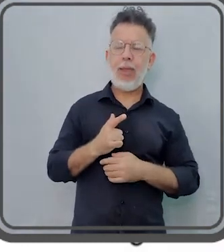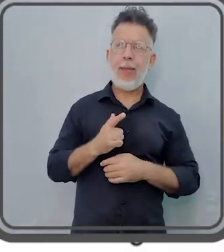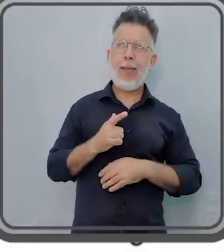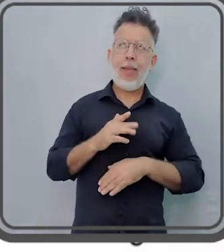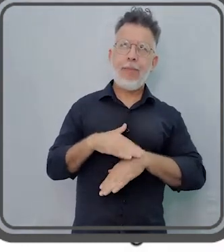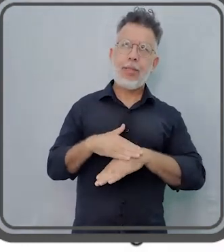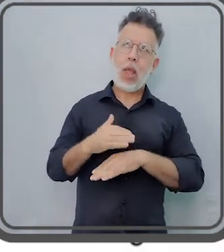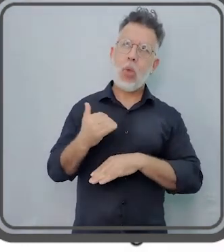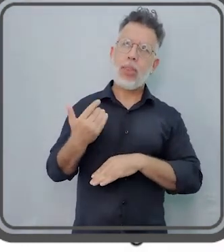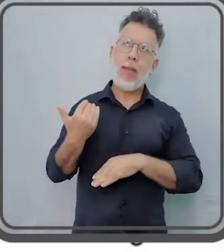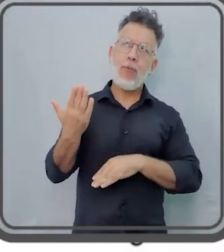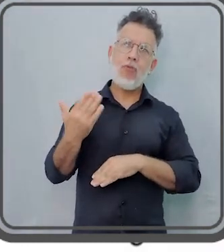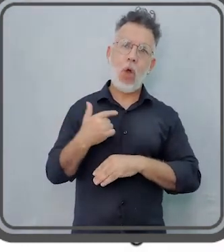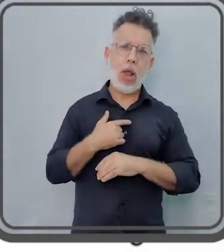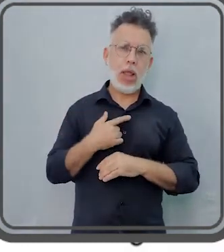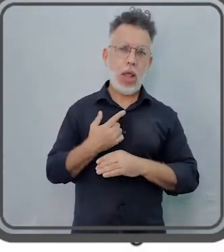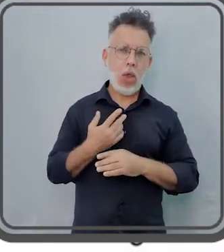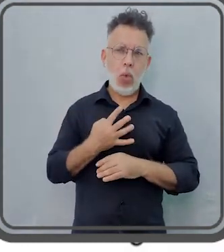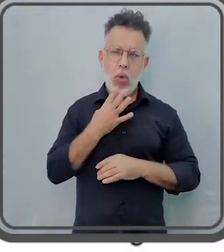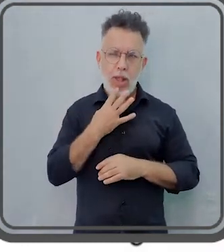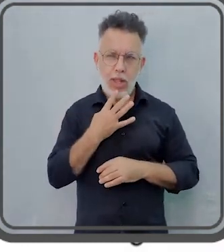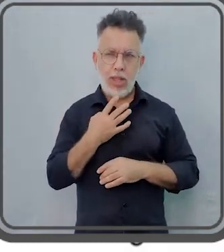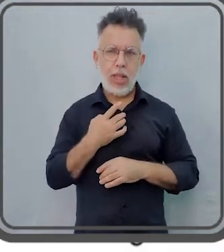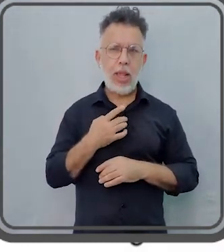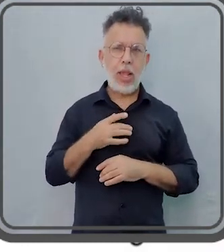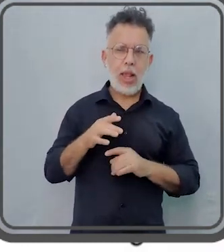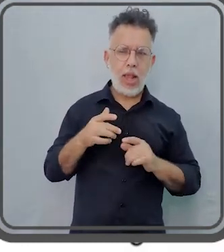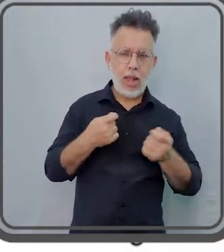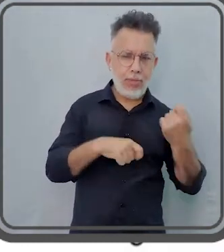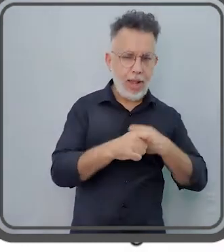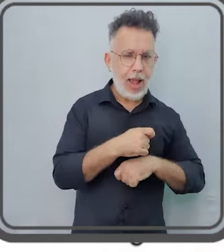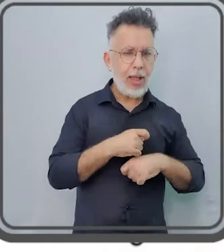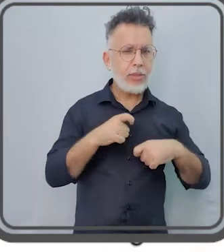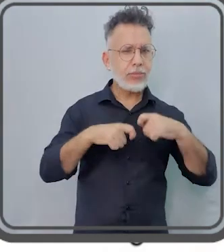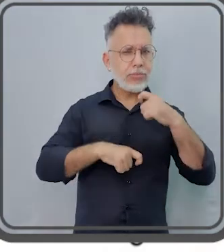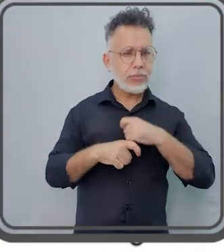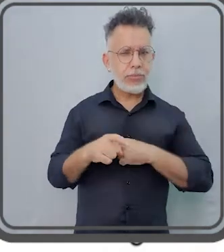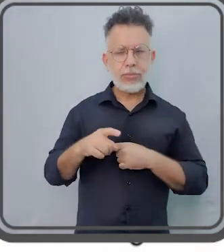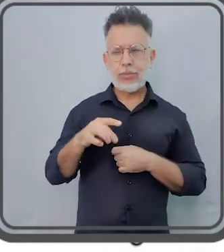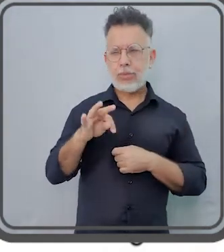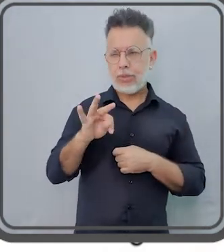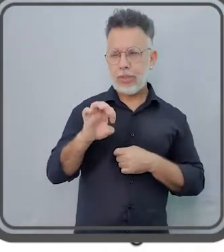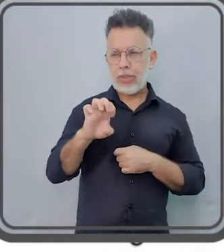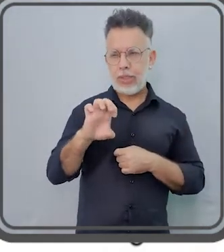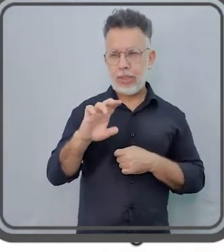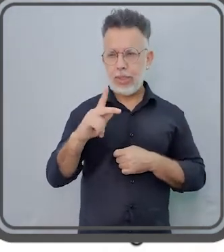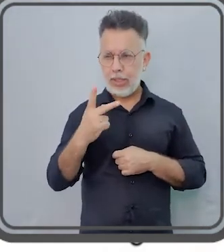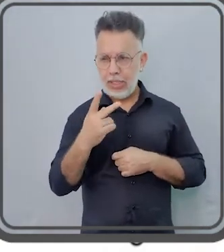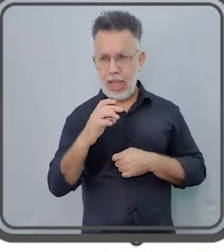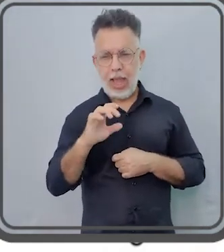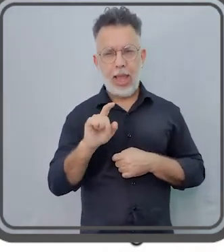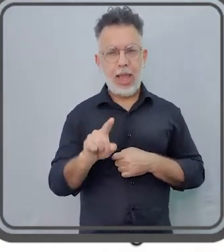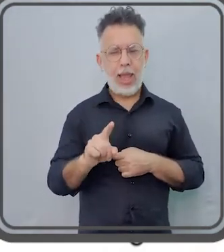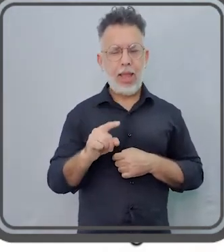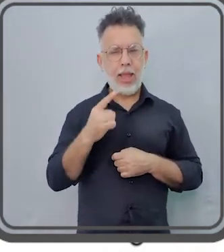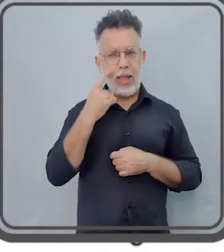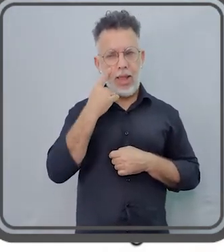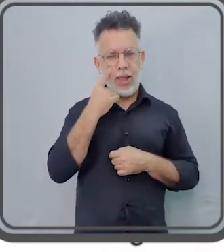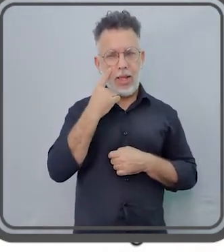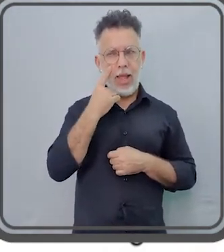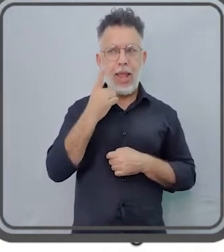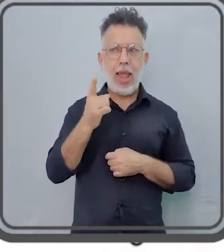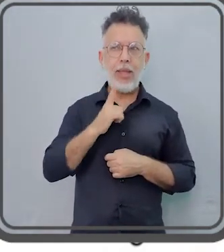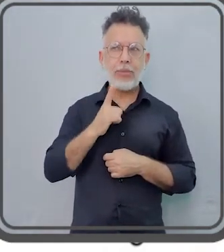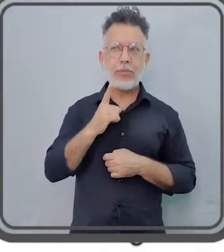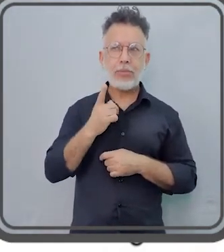de sextech, de fintech, de participar dessas discussões de inovação, e aí eu bichinha empreendedora lá que eu tenho